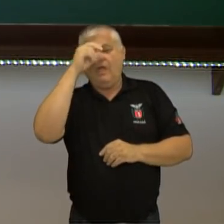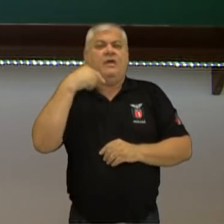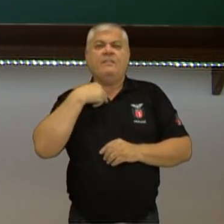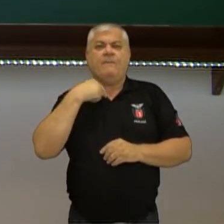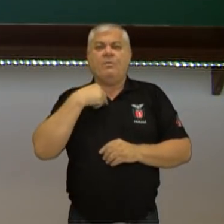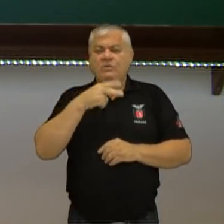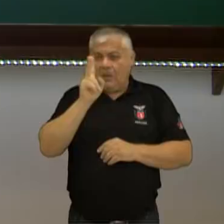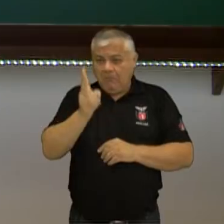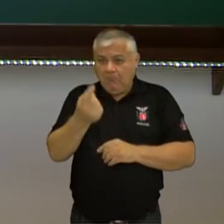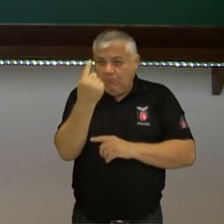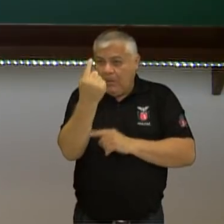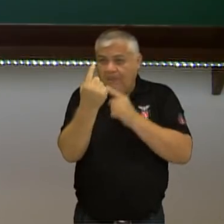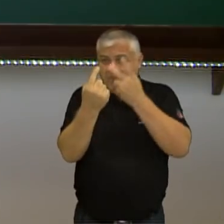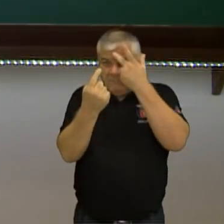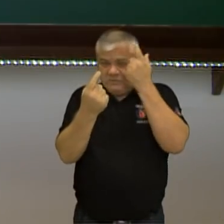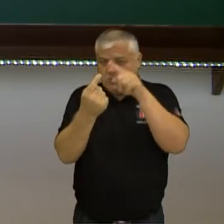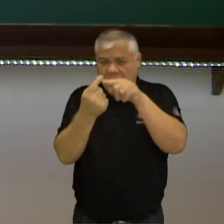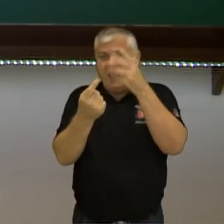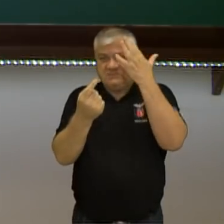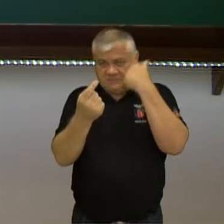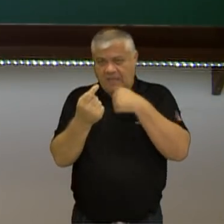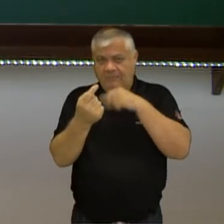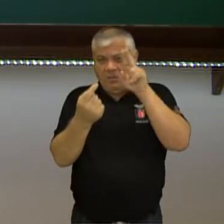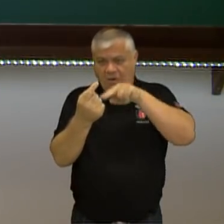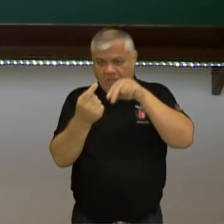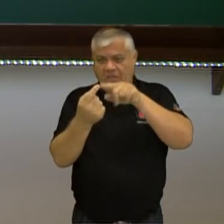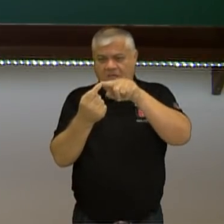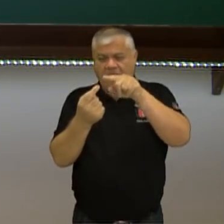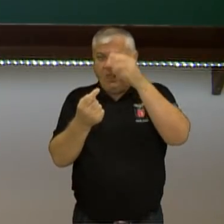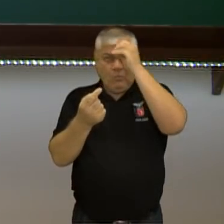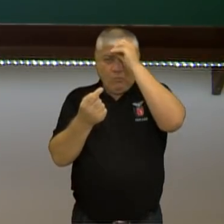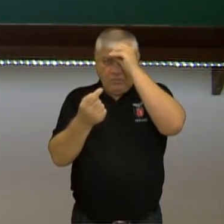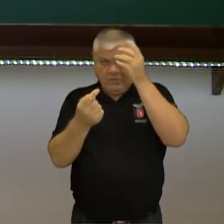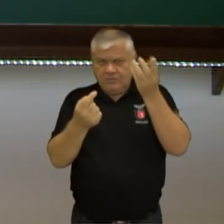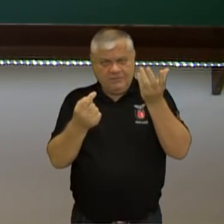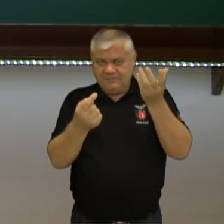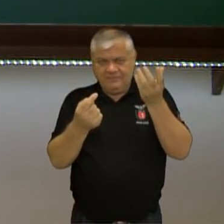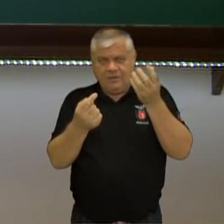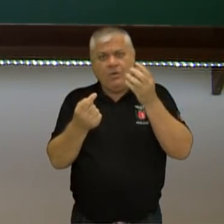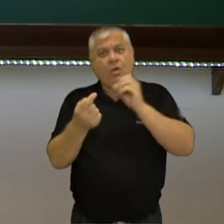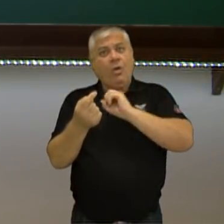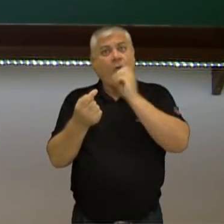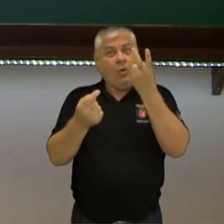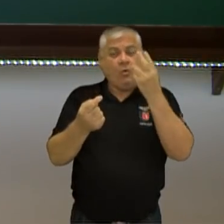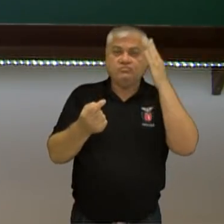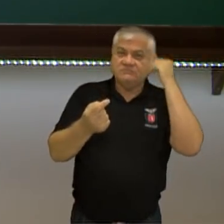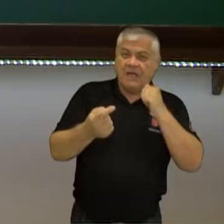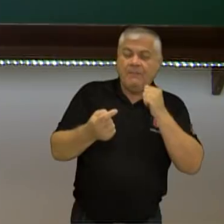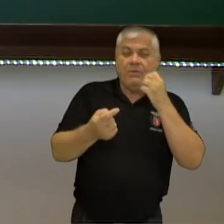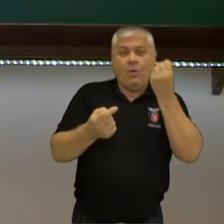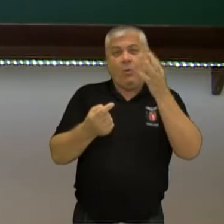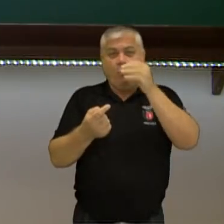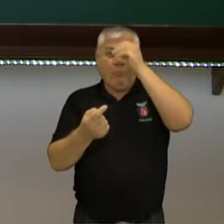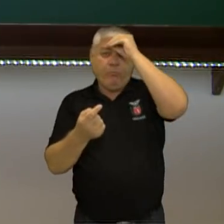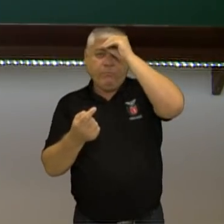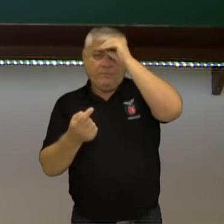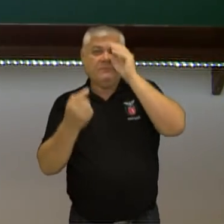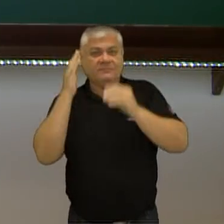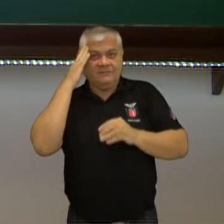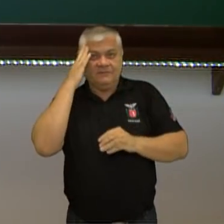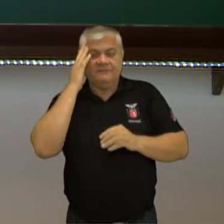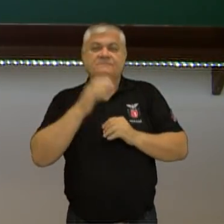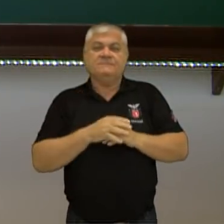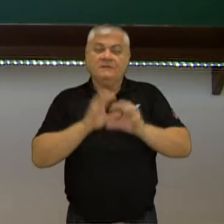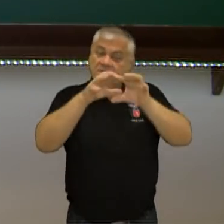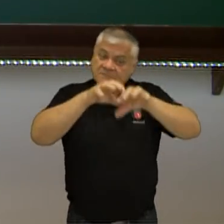duas coisas ao mesmo tempo. Então, se eu tirar a quantidade de pessoas que sabem ler, do total, vai sobrar o quê? A quantidade de pessoas que não